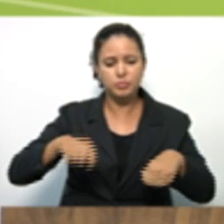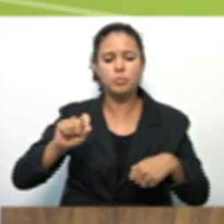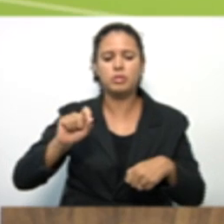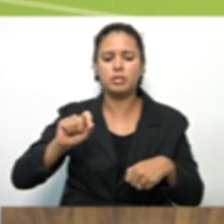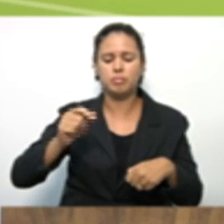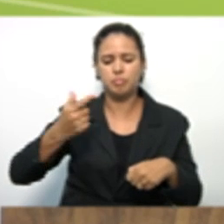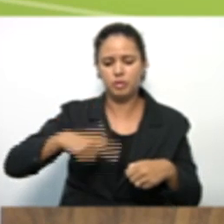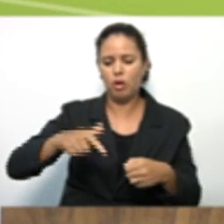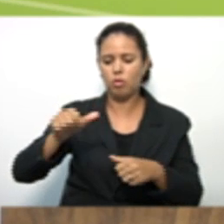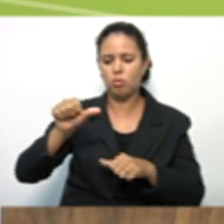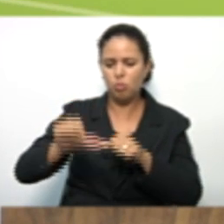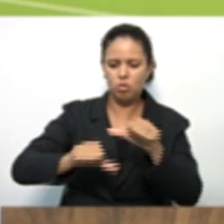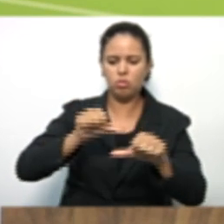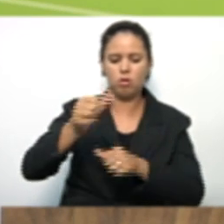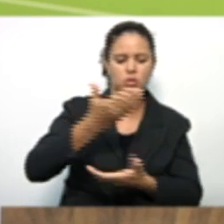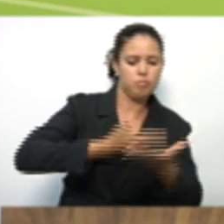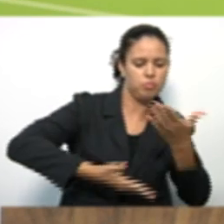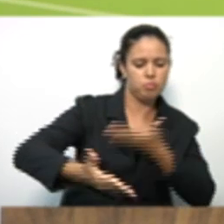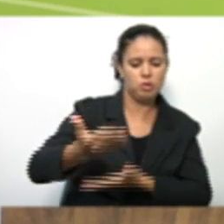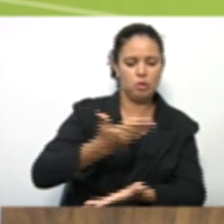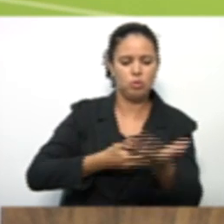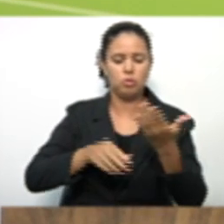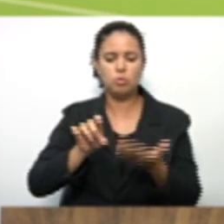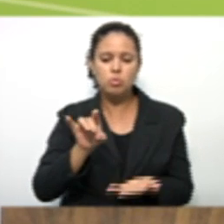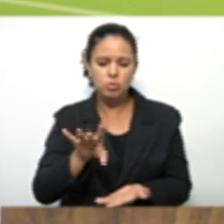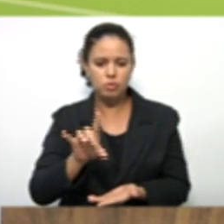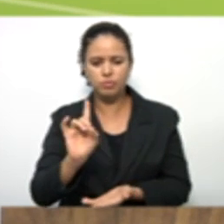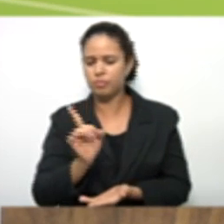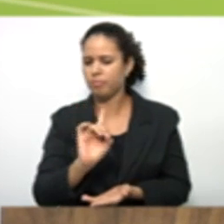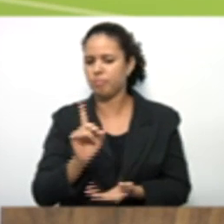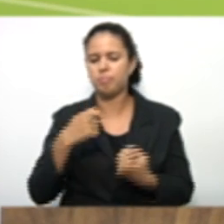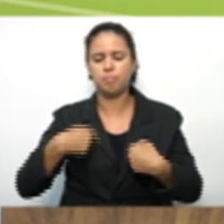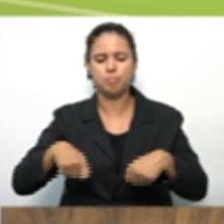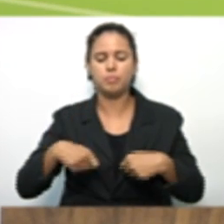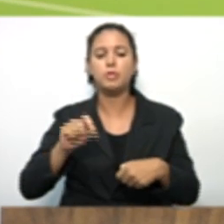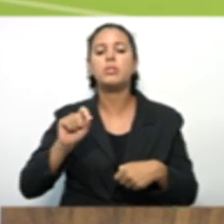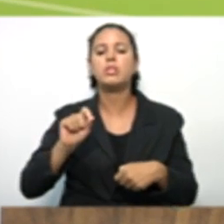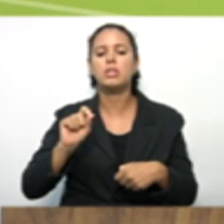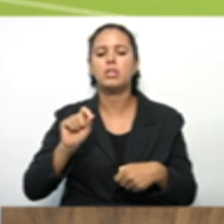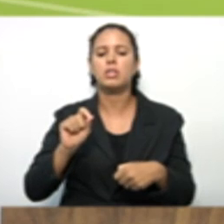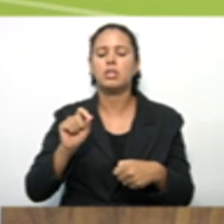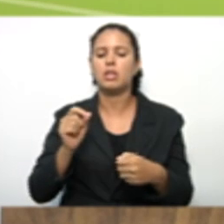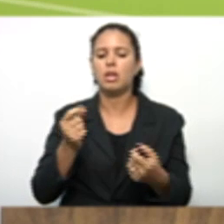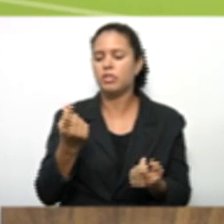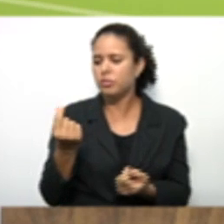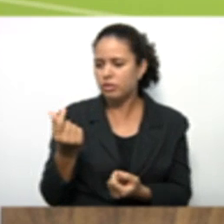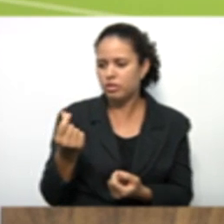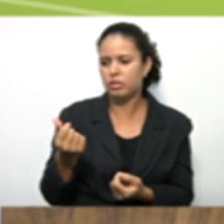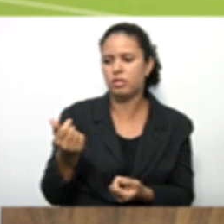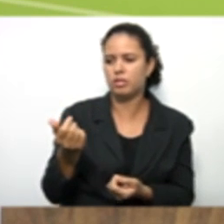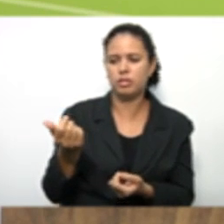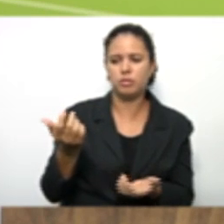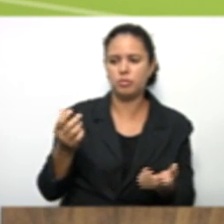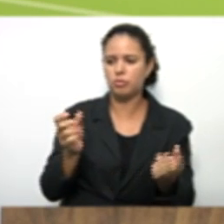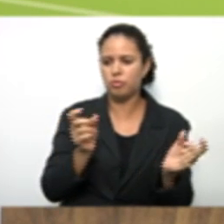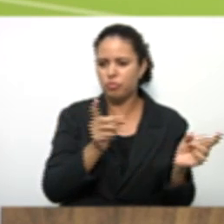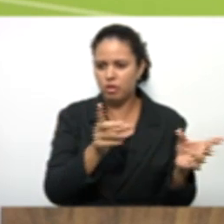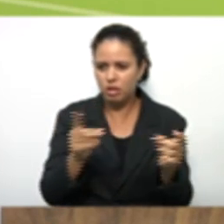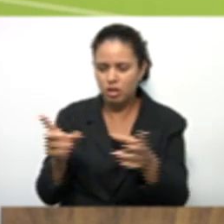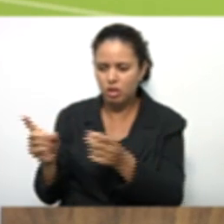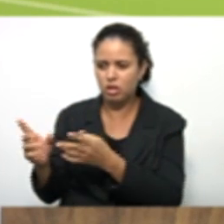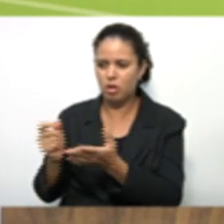comércio. Quando começou-se essa parte do comércio, aí a contabilidade começou a ganhar corpo. Não se começou mais só a fazer aquela